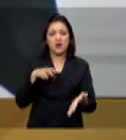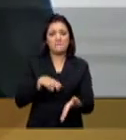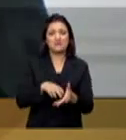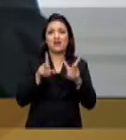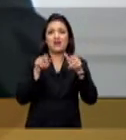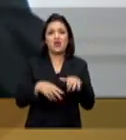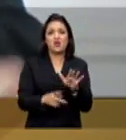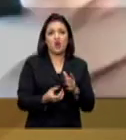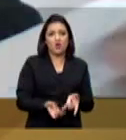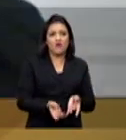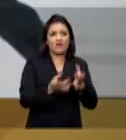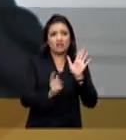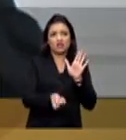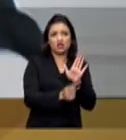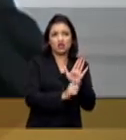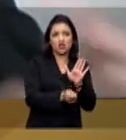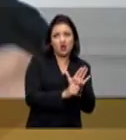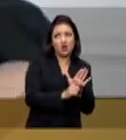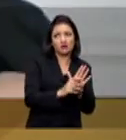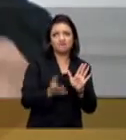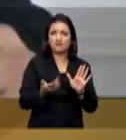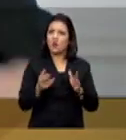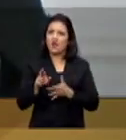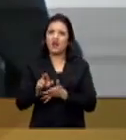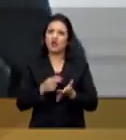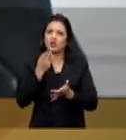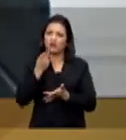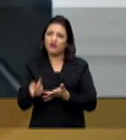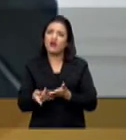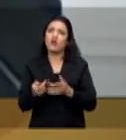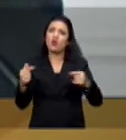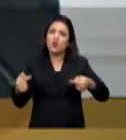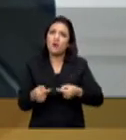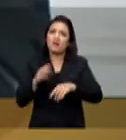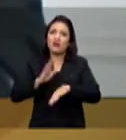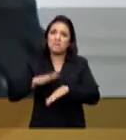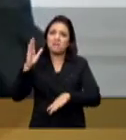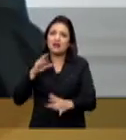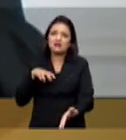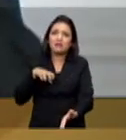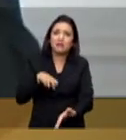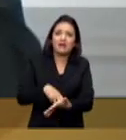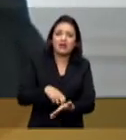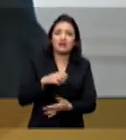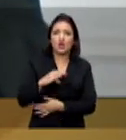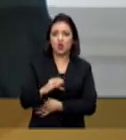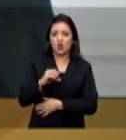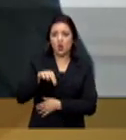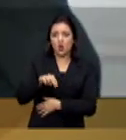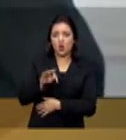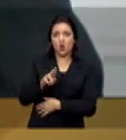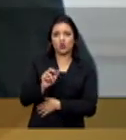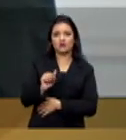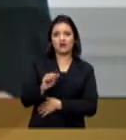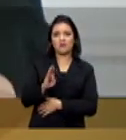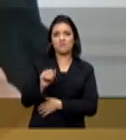preceito secundário do contrabando. Dessas três possibilidades, presidente, eu